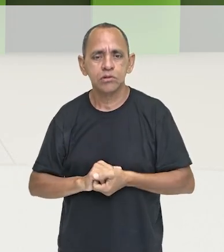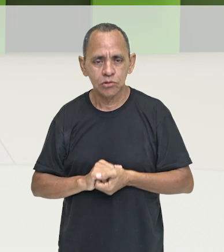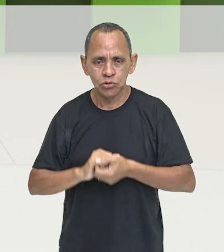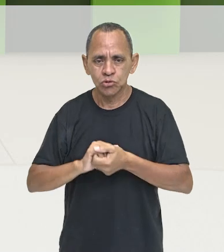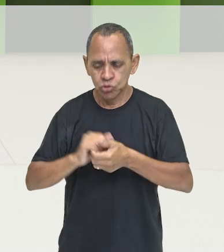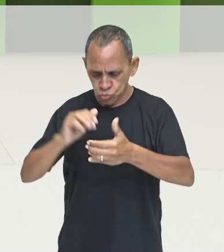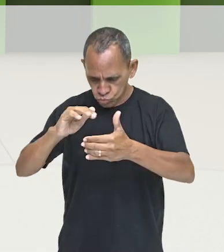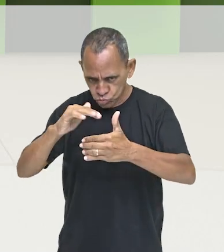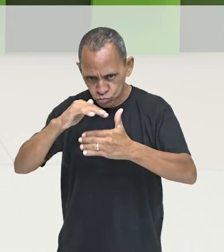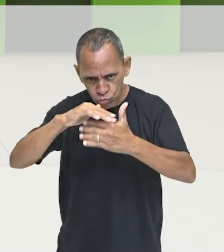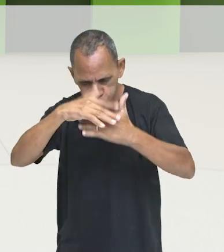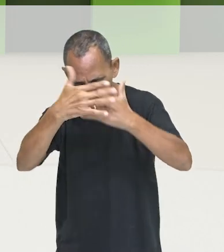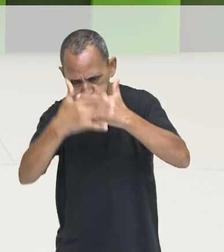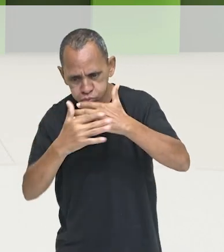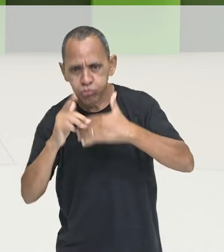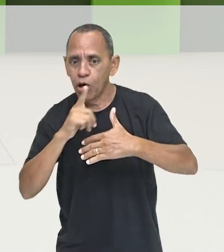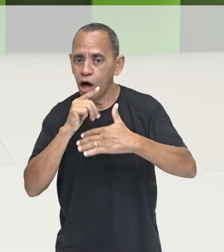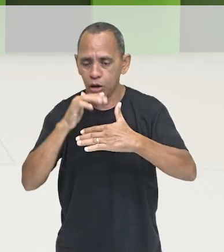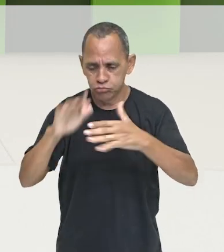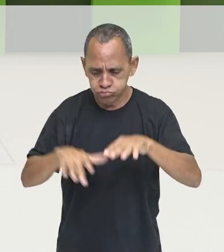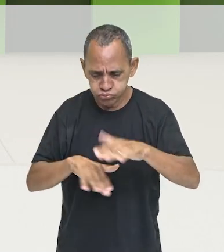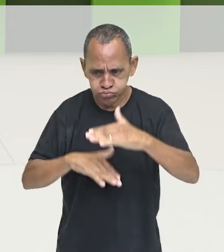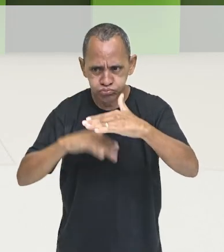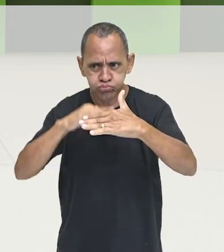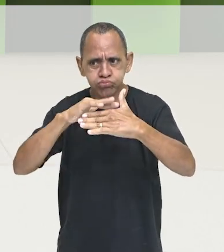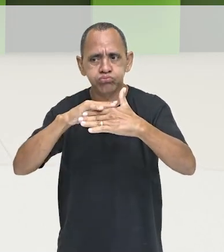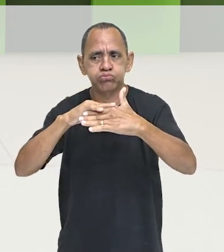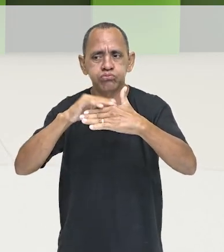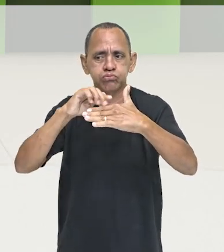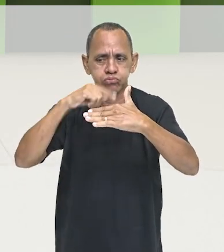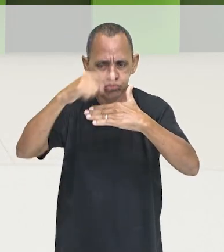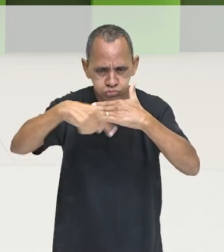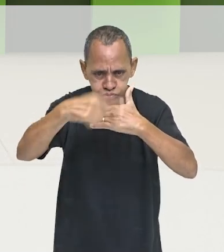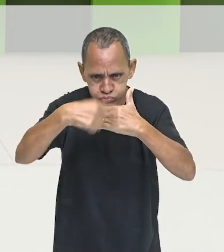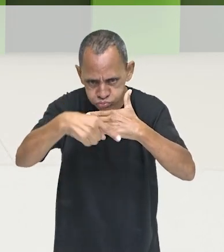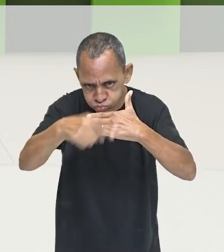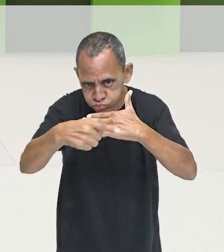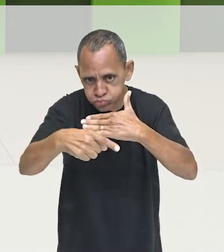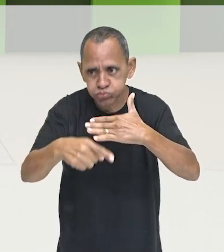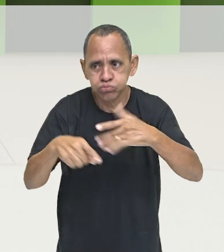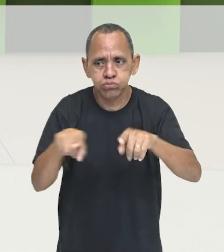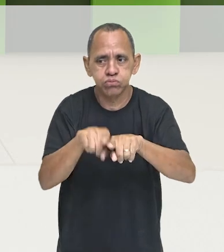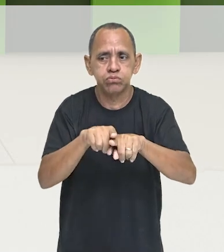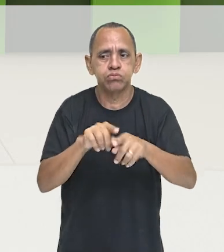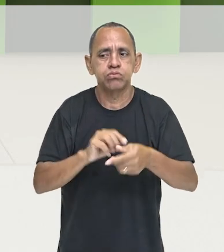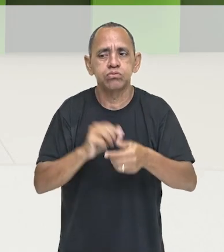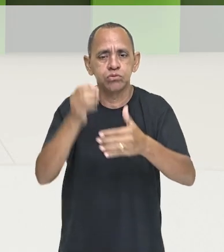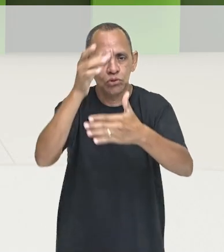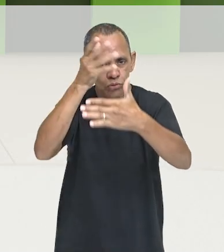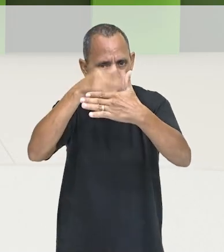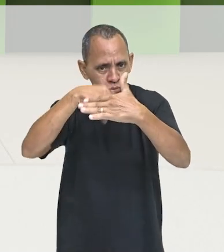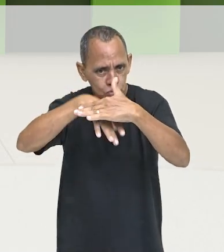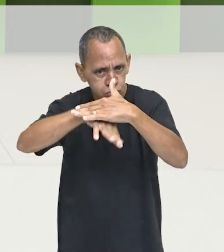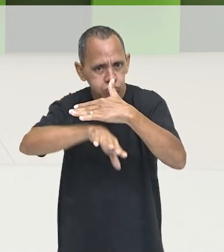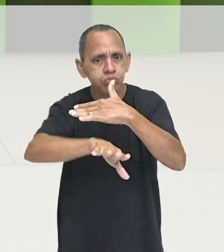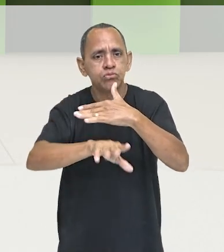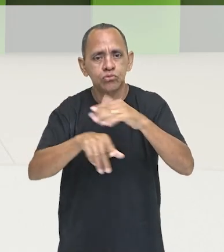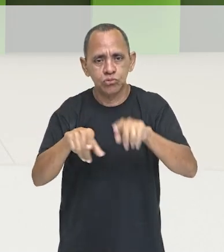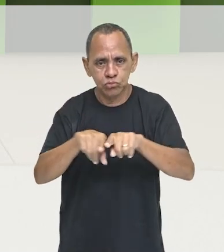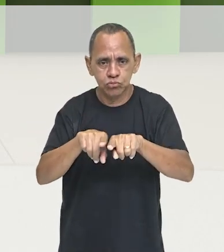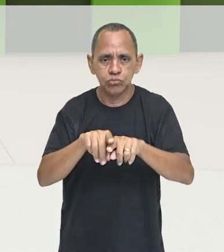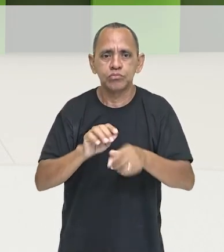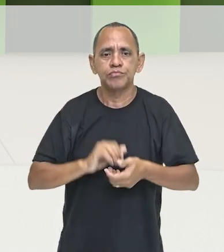girar a turbina que vai transformar a energia mecânica, né, do giro da turbina em